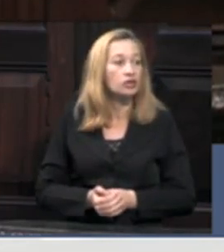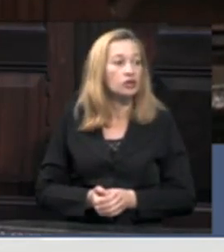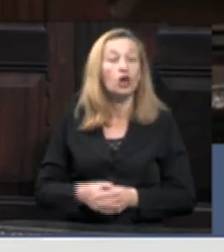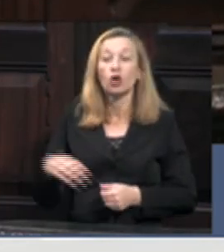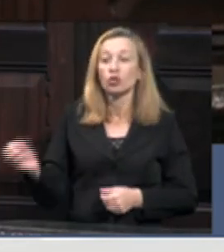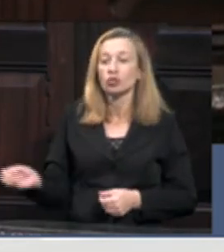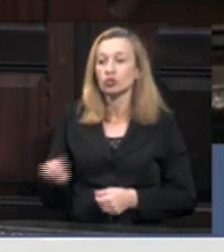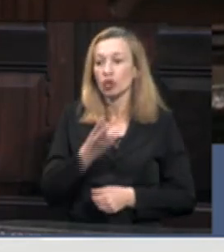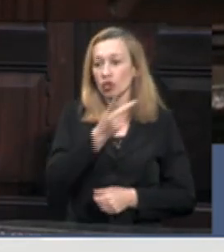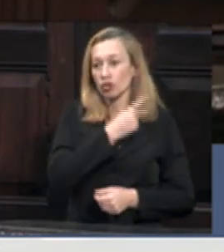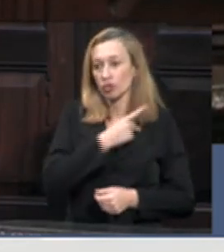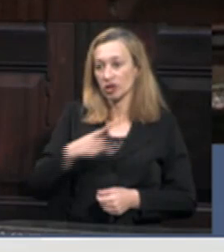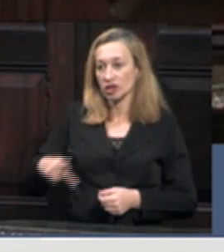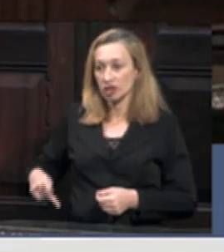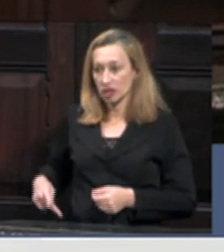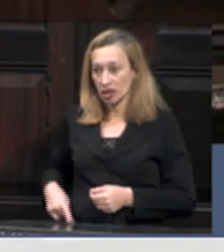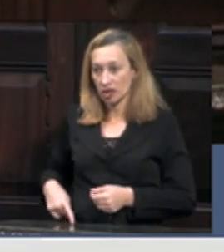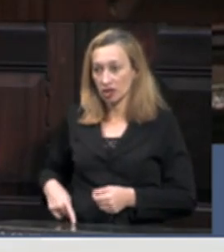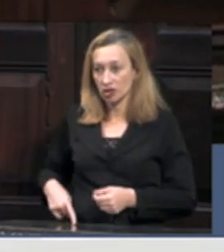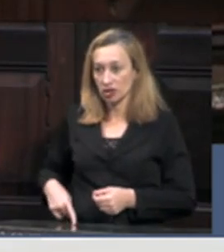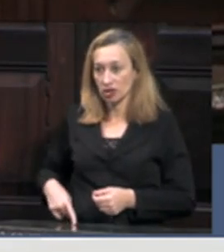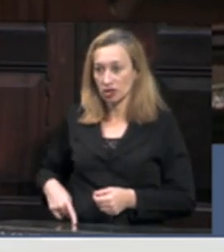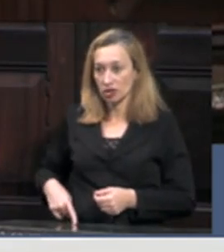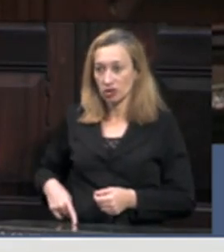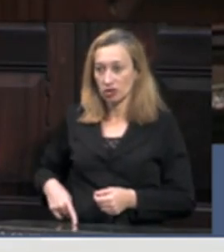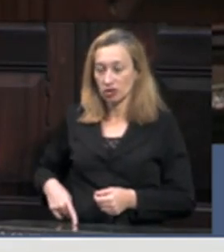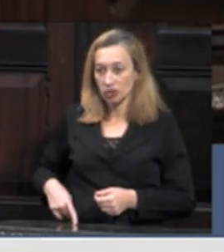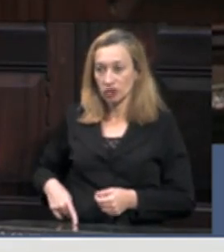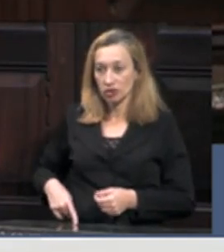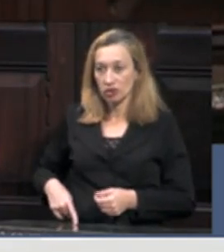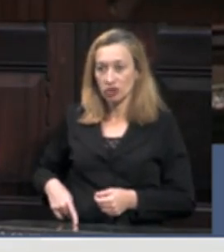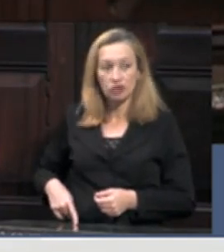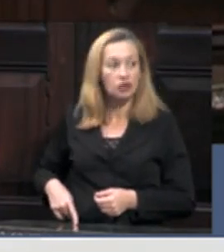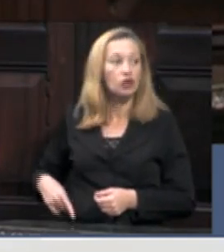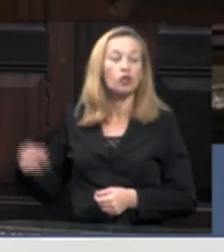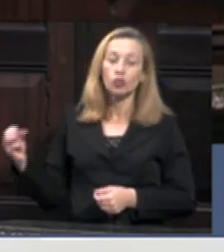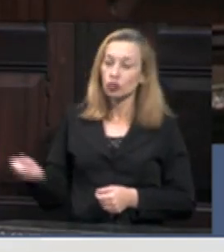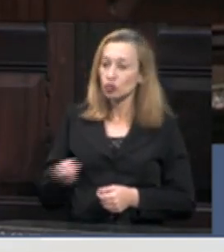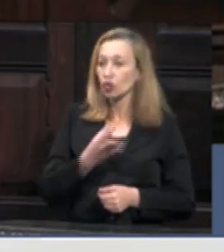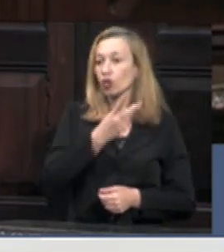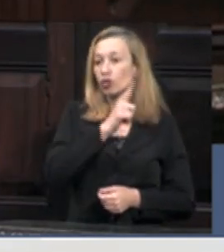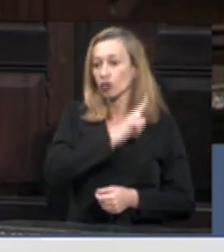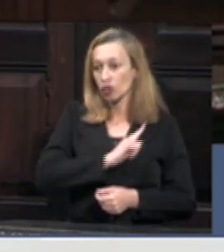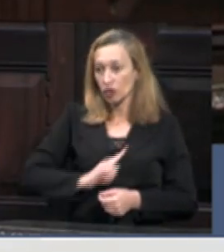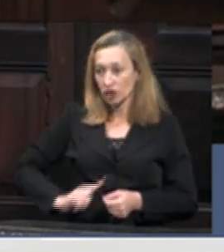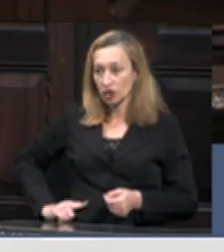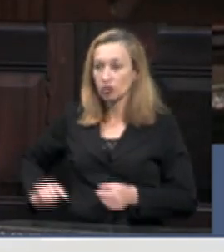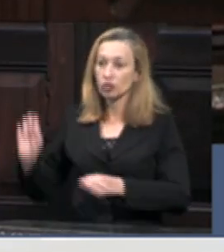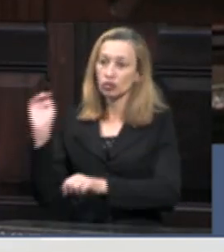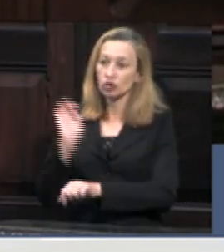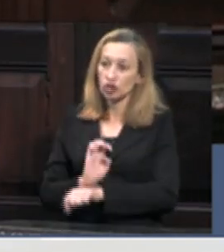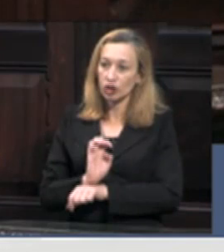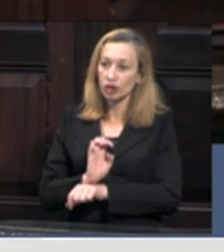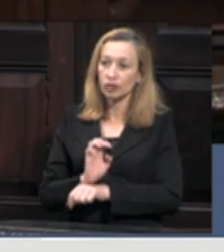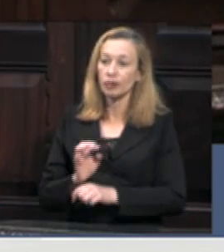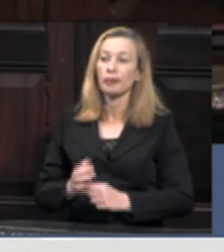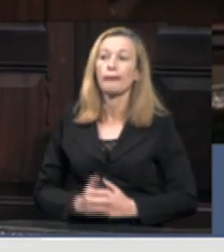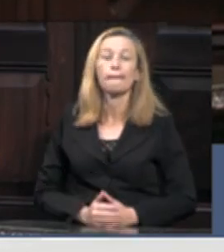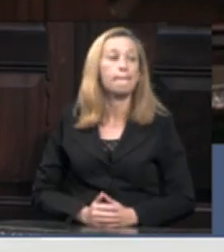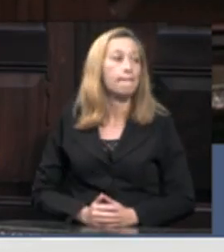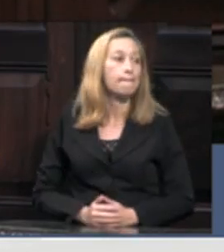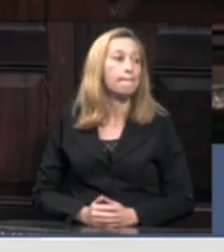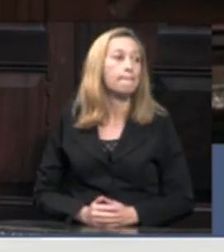novo presidente da República e de um novo governador do Estado,